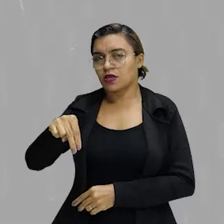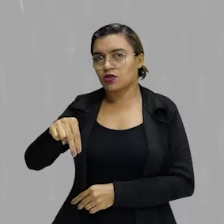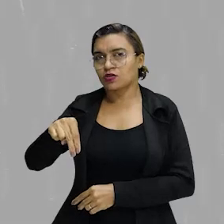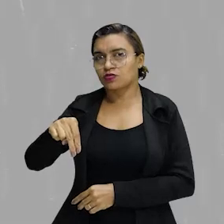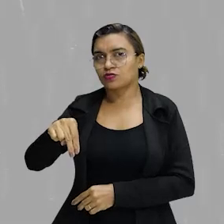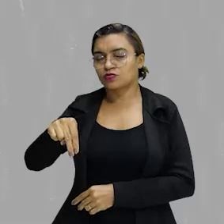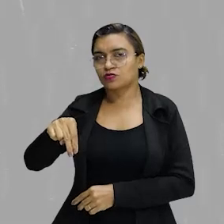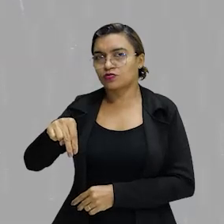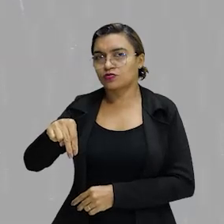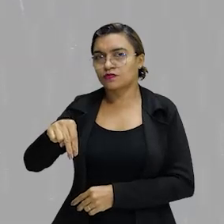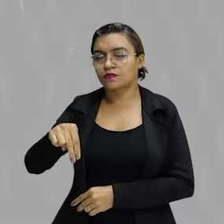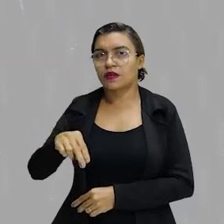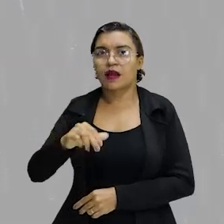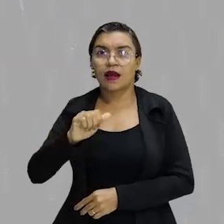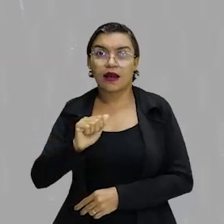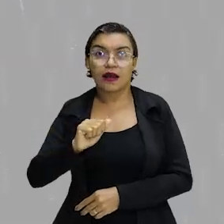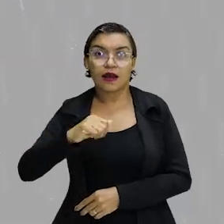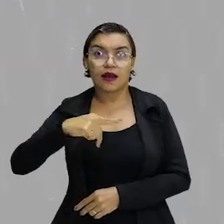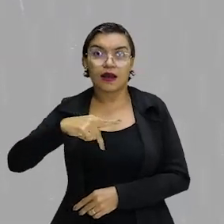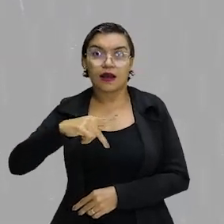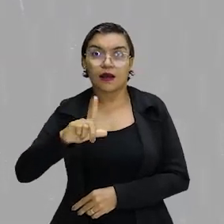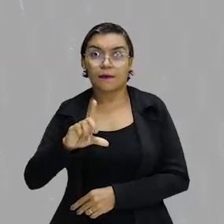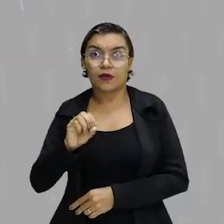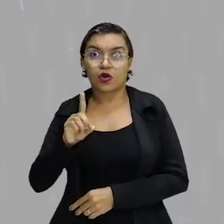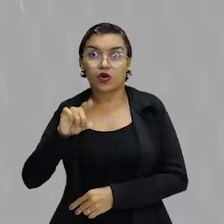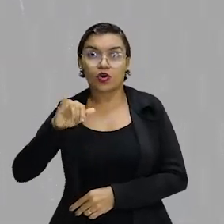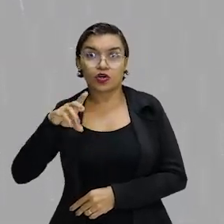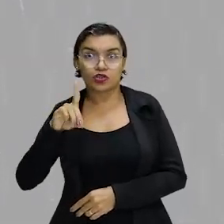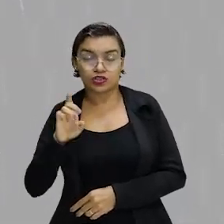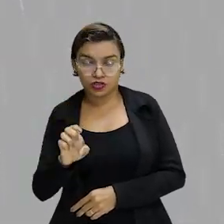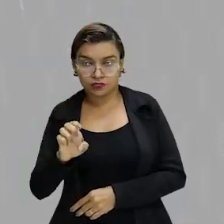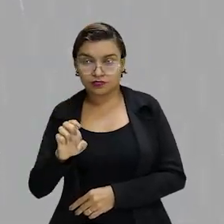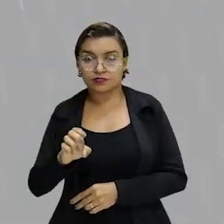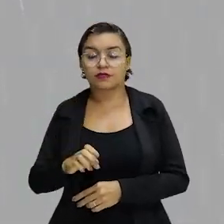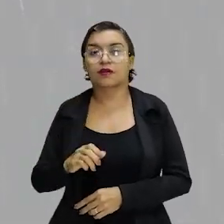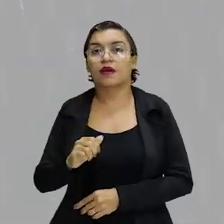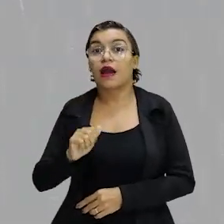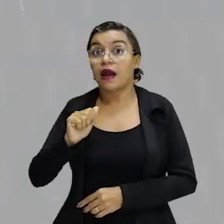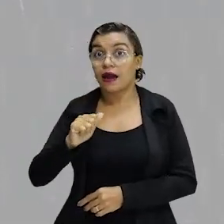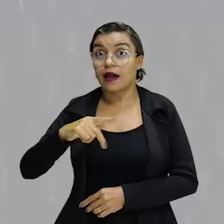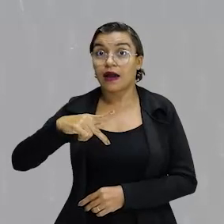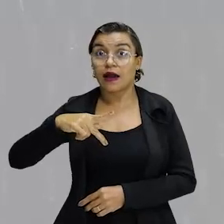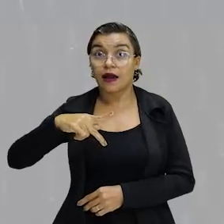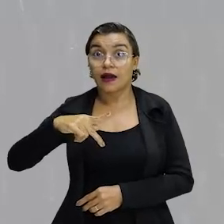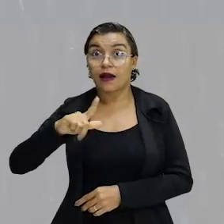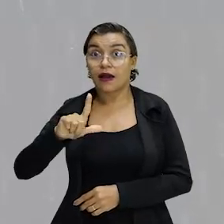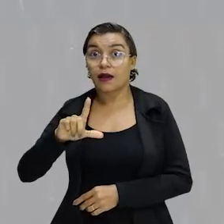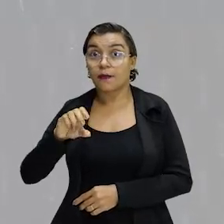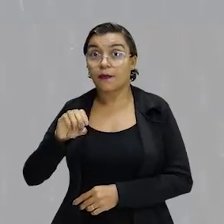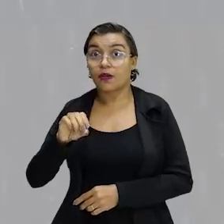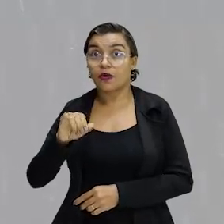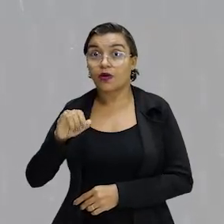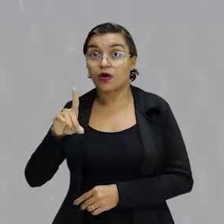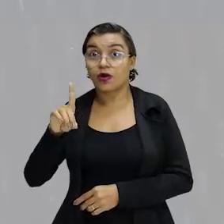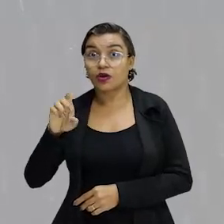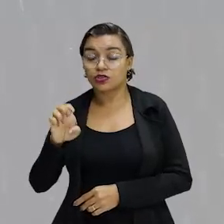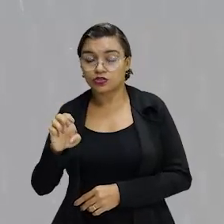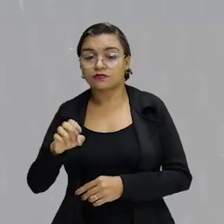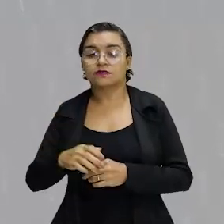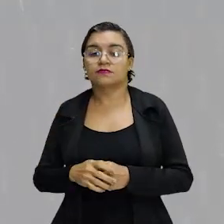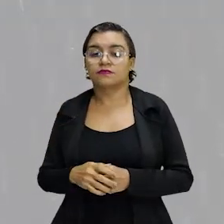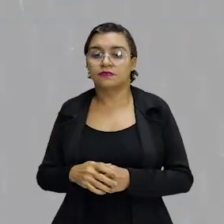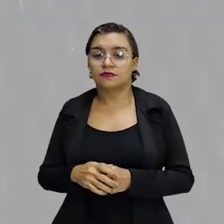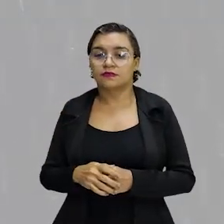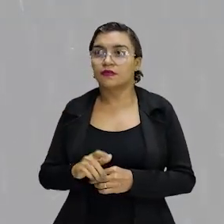gente denomina como haploide, só tem um conjunto cromossômico. Esse outro aqui também só tem um conjunto cromossômico, representado